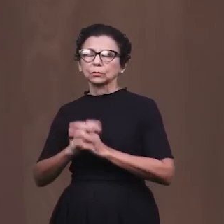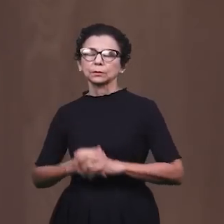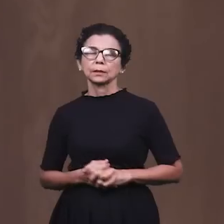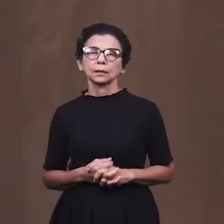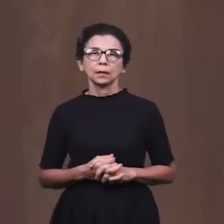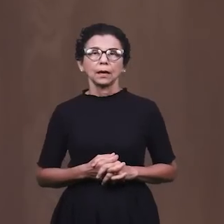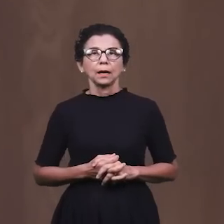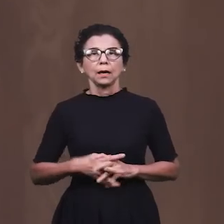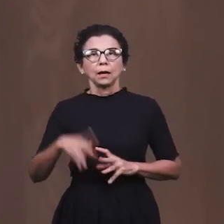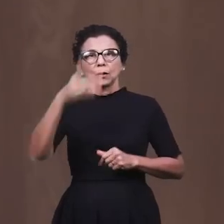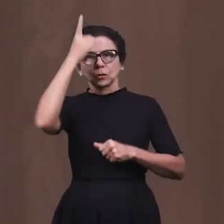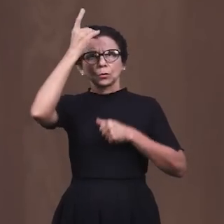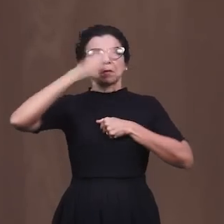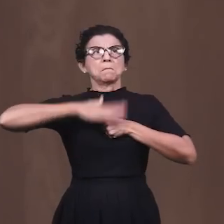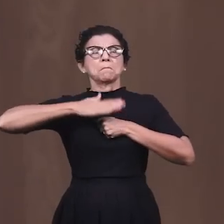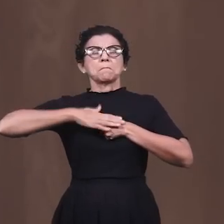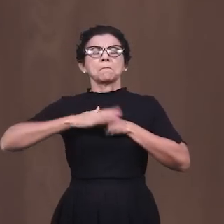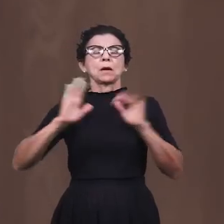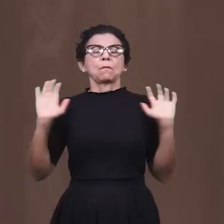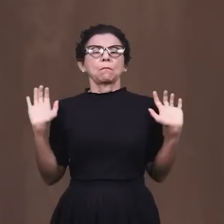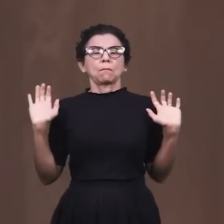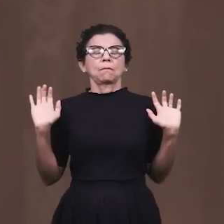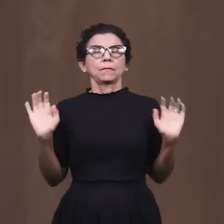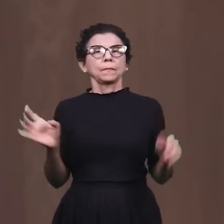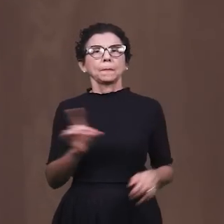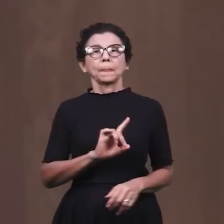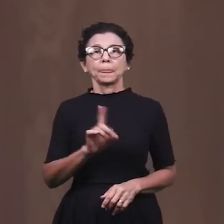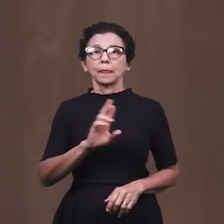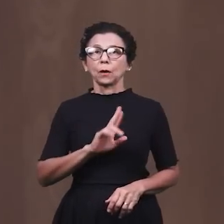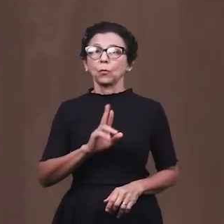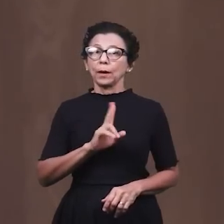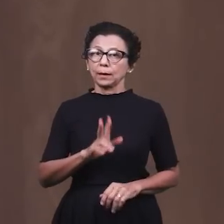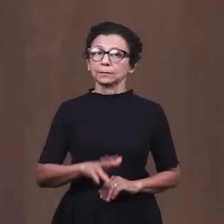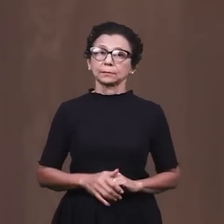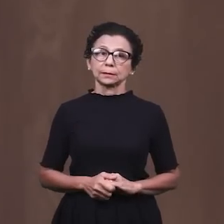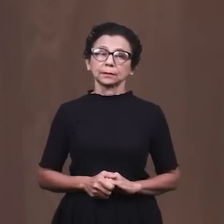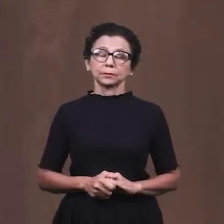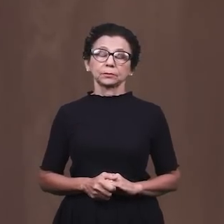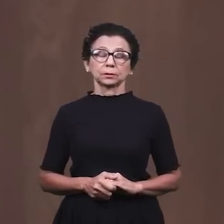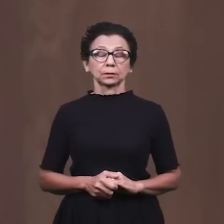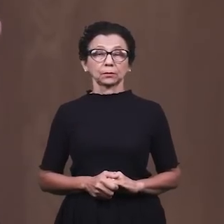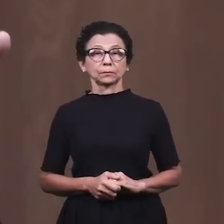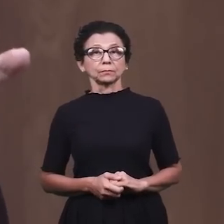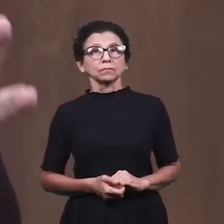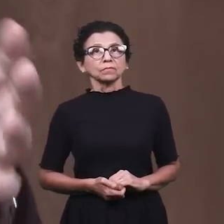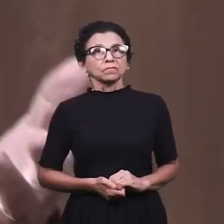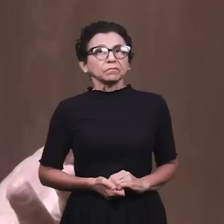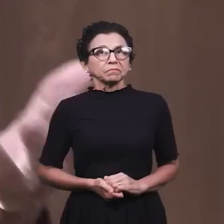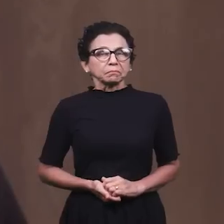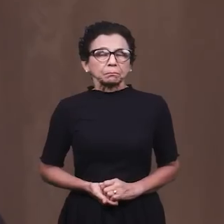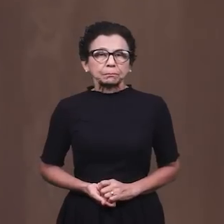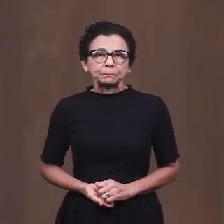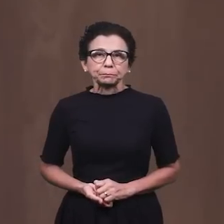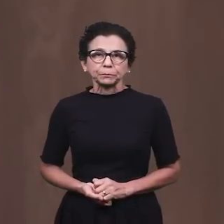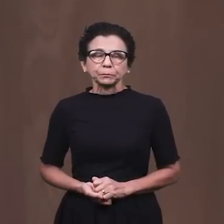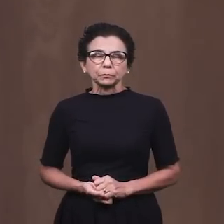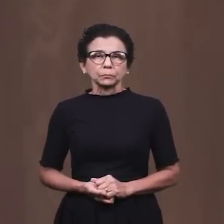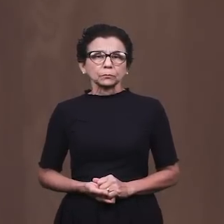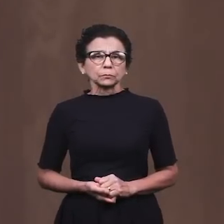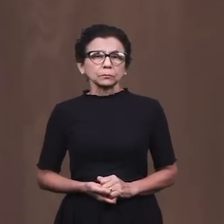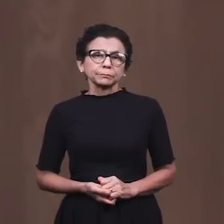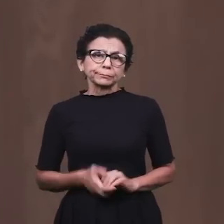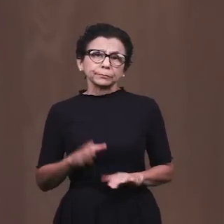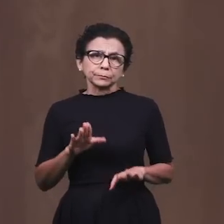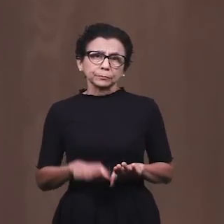esquecer, é que quando isso é feito, evita-se uma porção de problemas, né? Ou seja, eu não tenho o direito de discernir o dom,